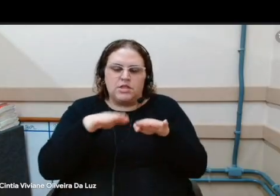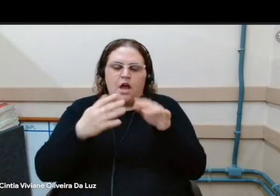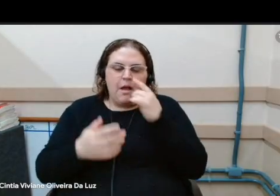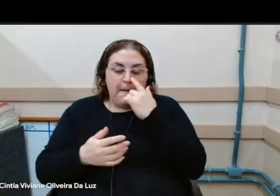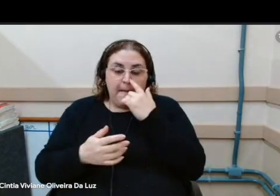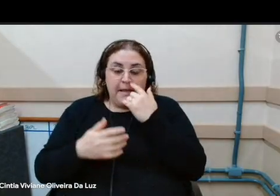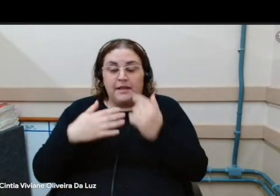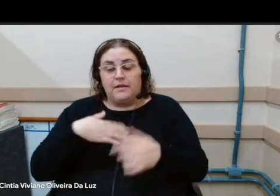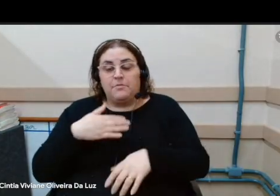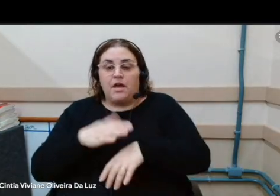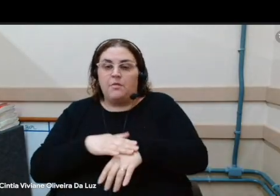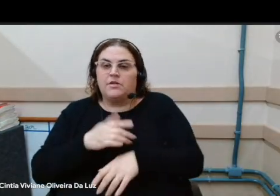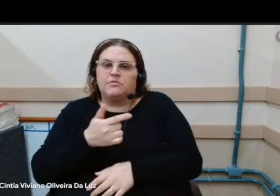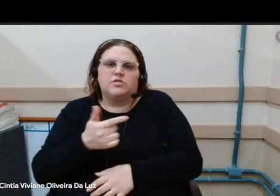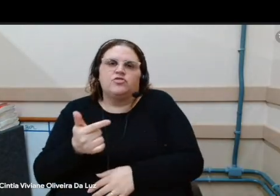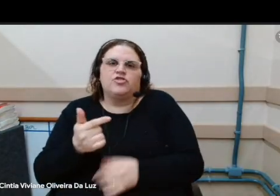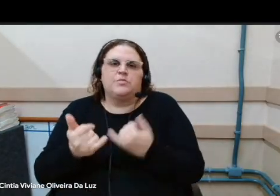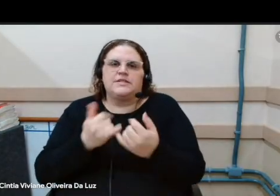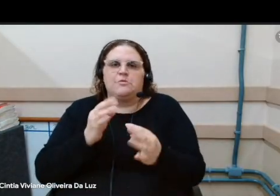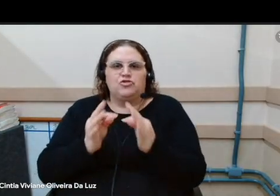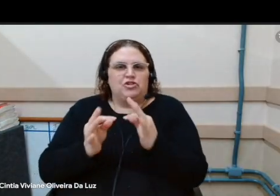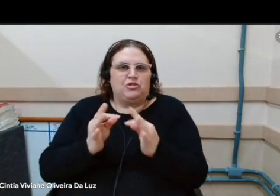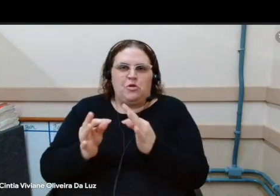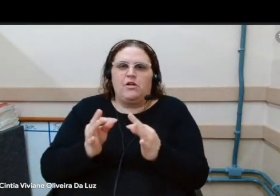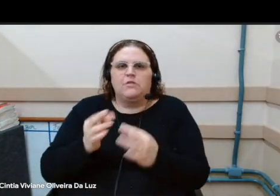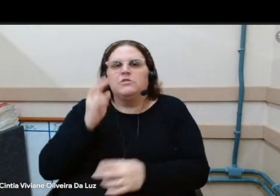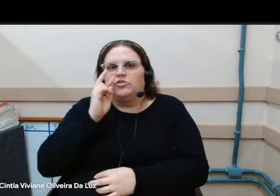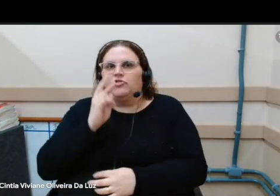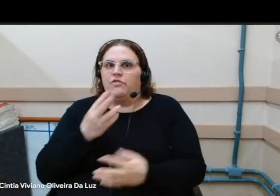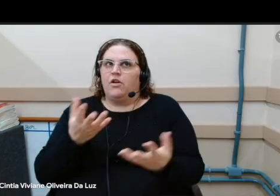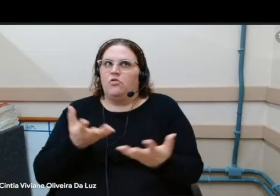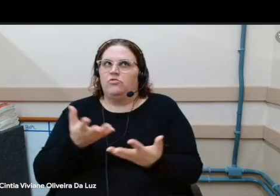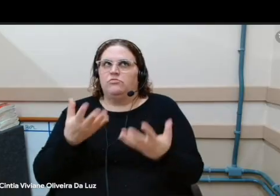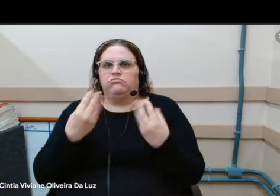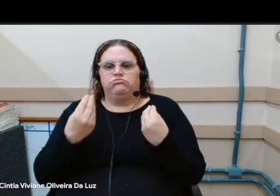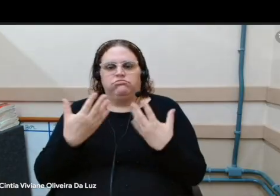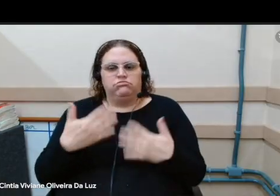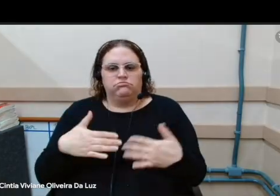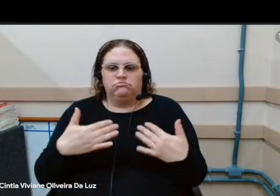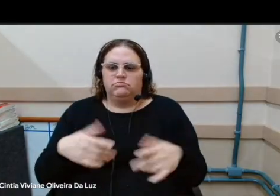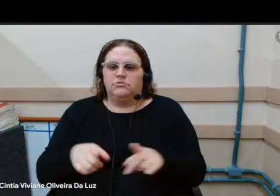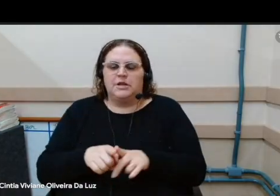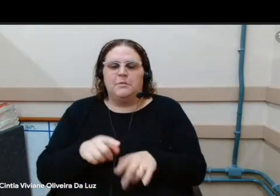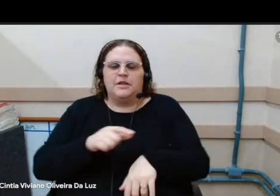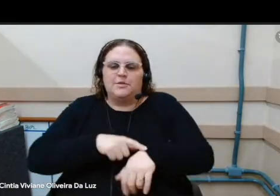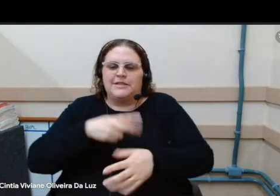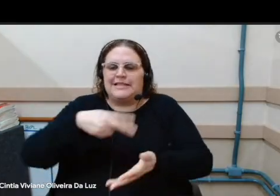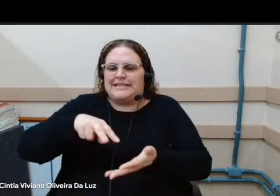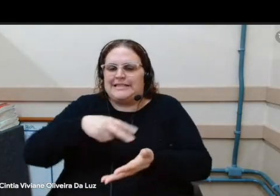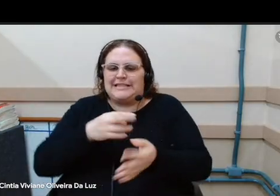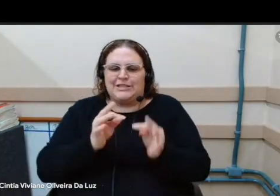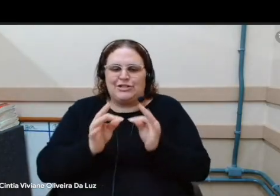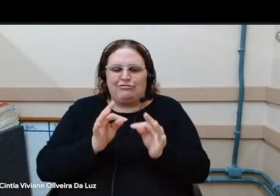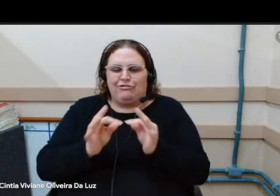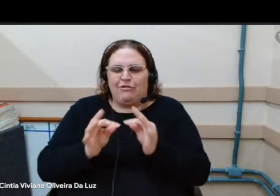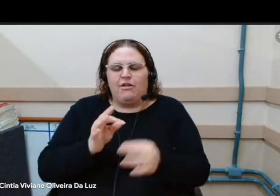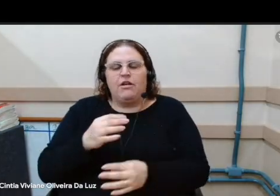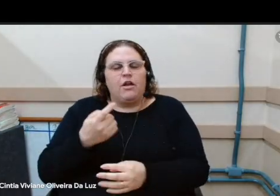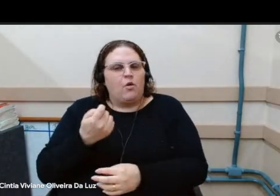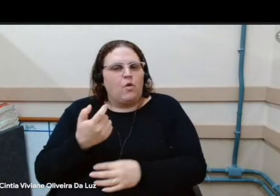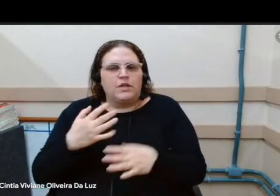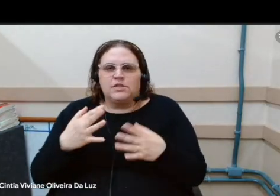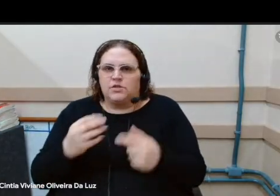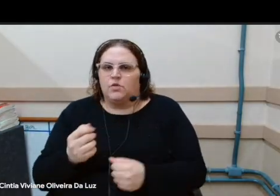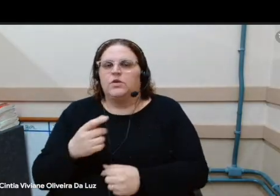época nem tinha o tiktok mas a gente vê muito isso hoje né nas dancinhas do tiktok que são quase todas